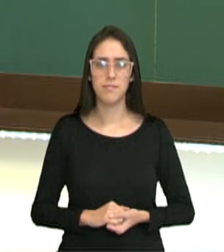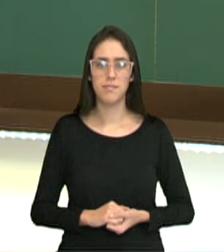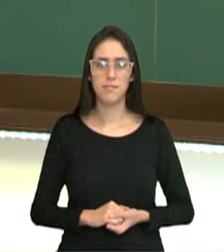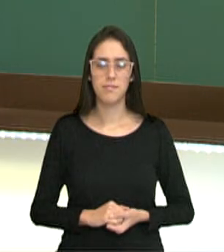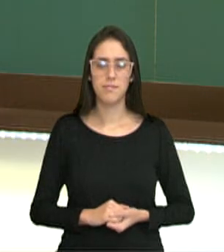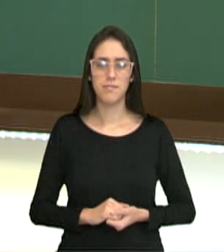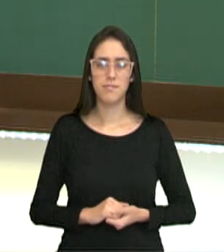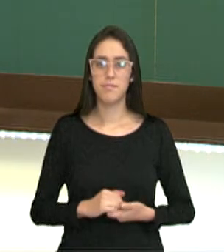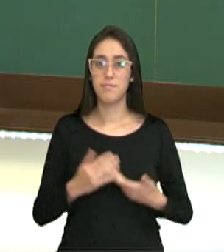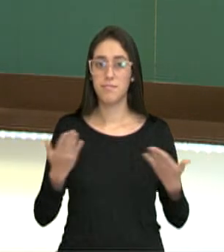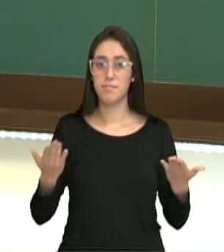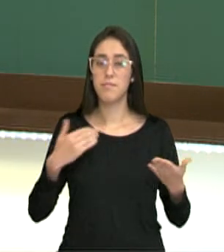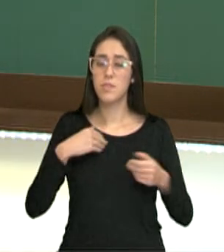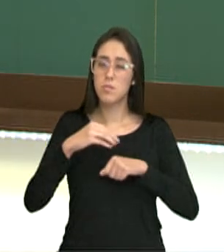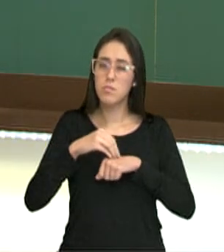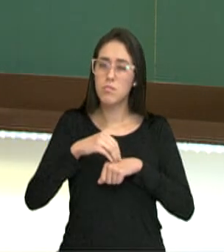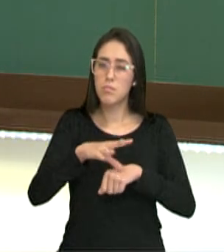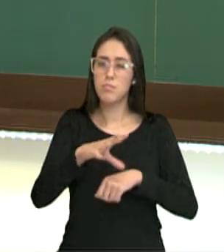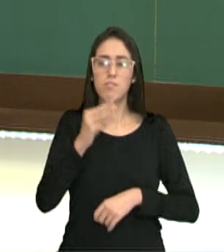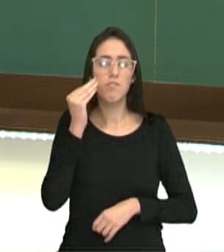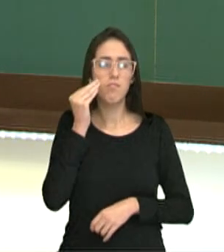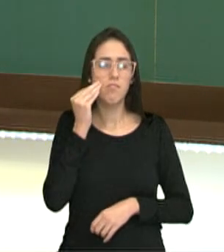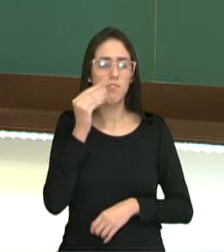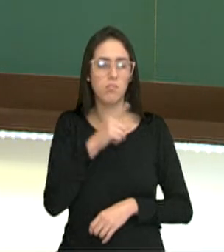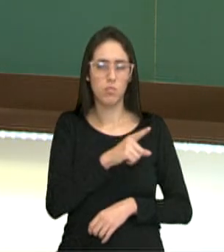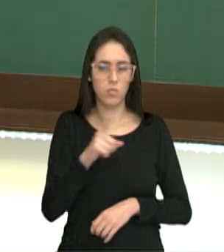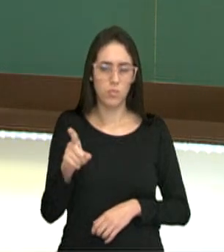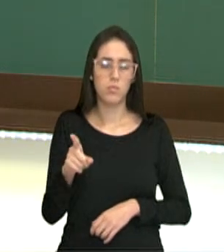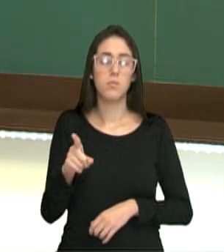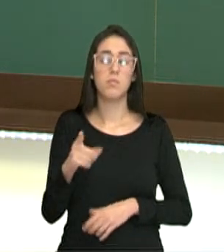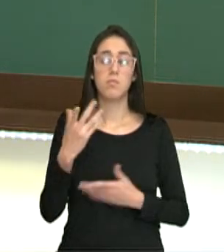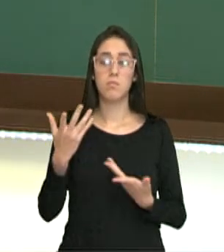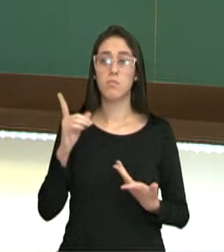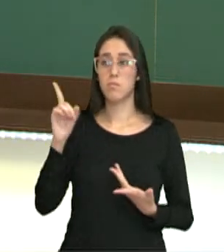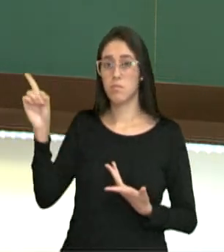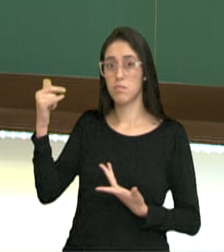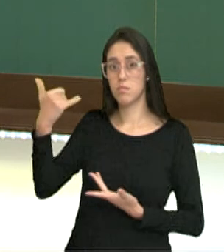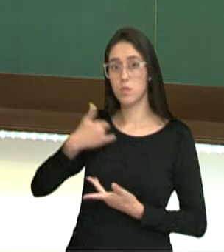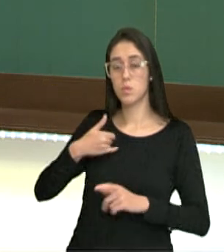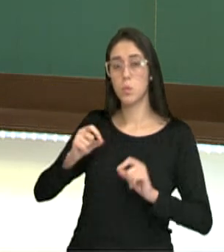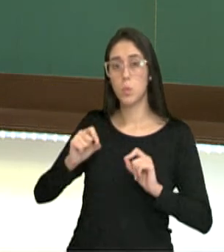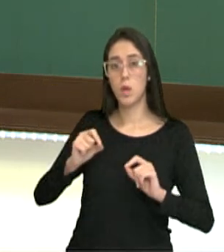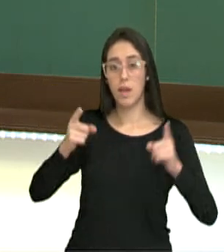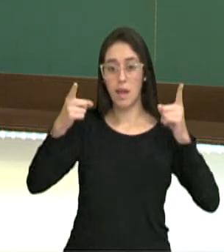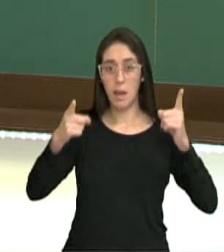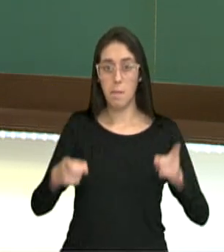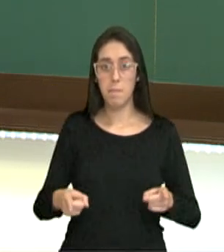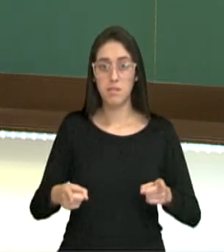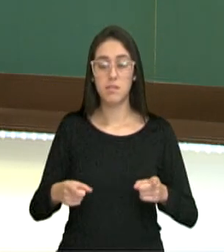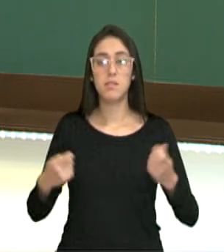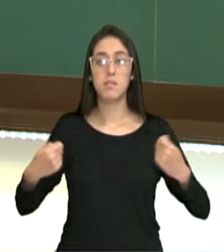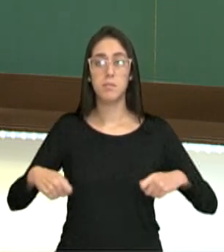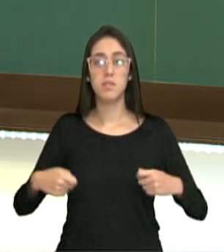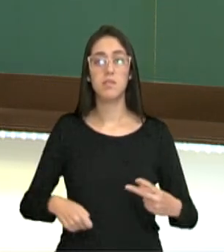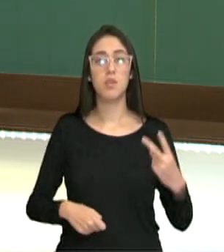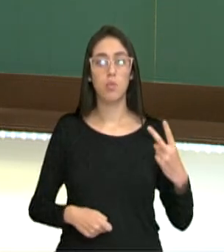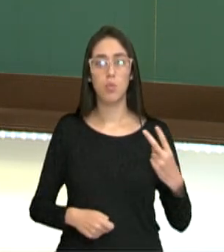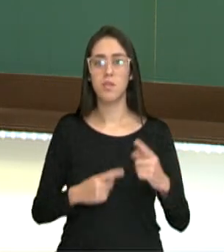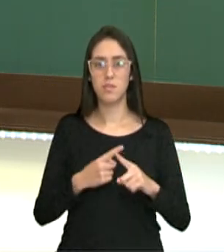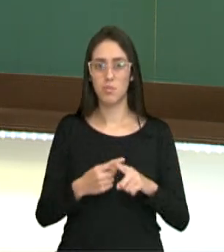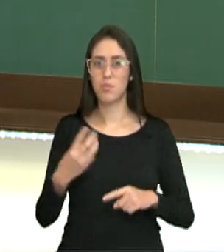Eu vou deixar então uma sugestão, porque como ele só me deu que essa matriz tinha que ser 2 por